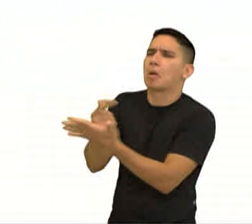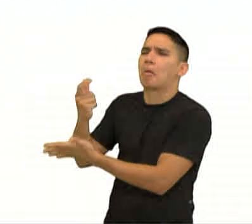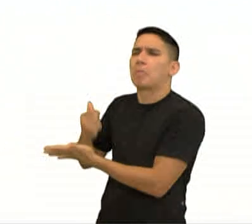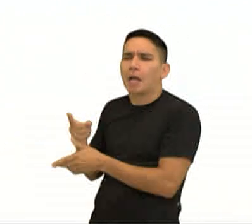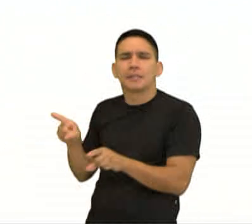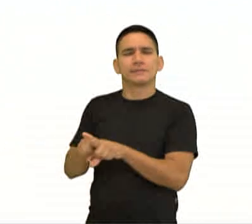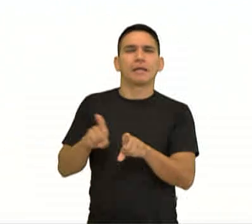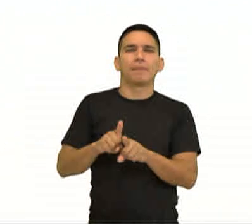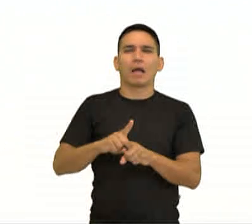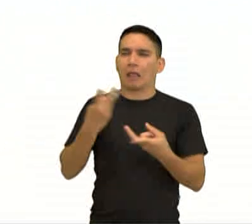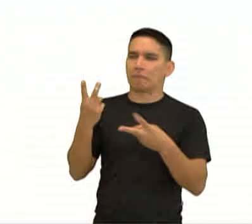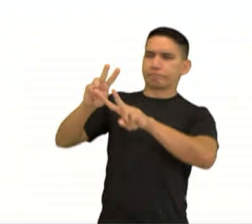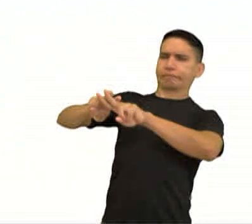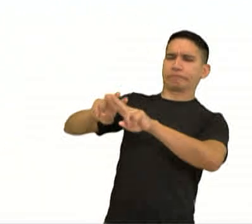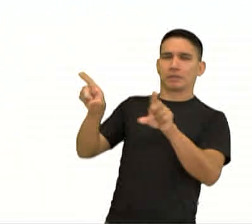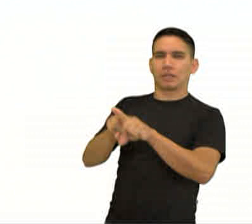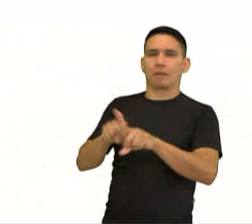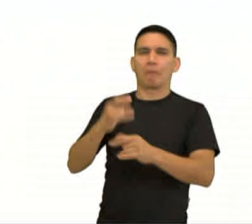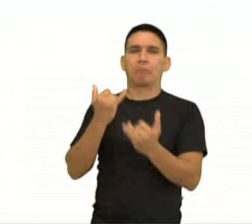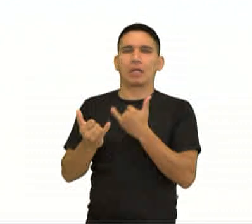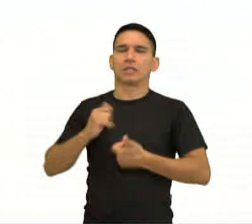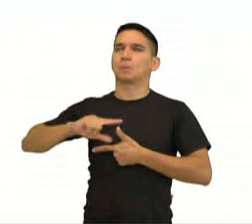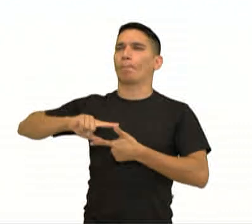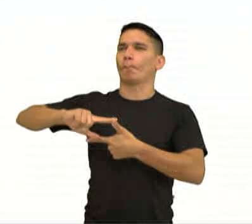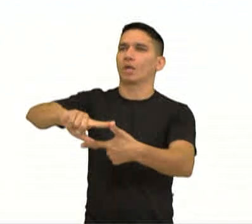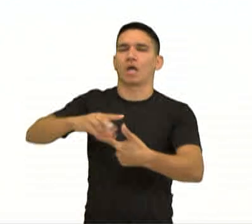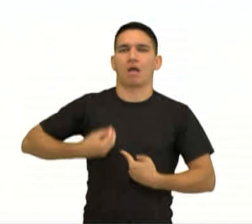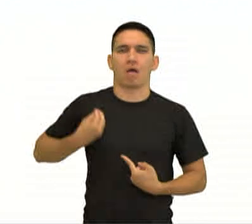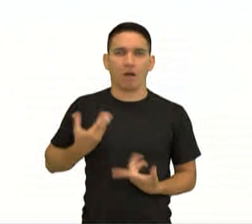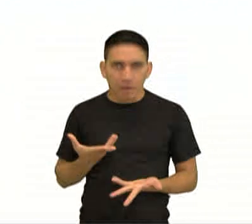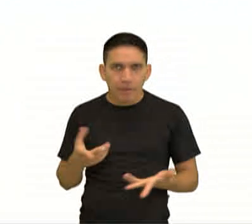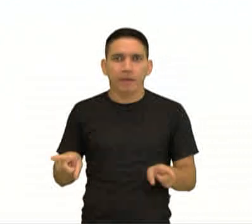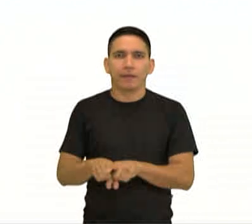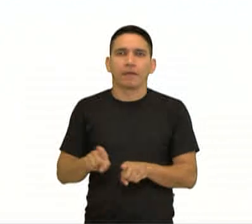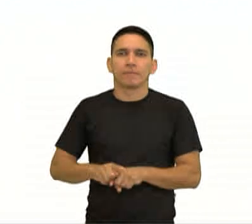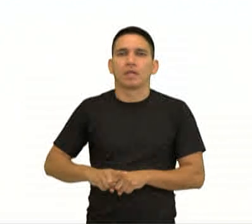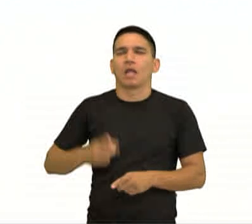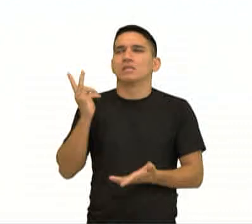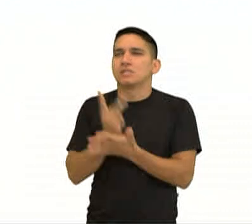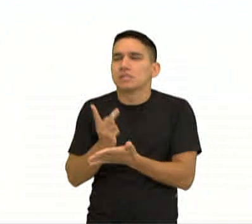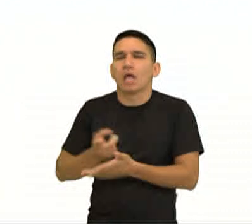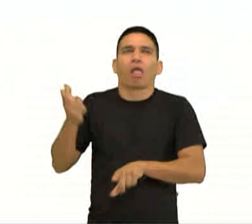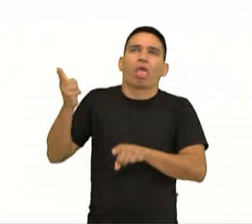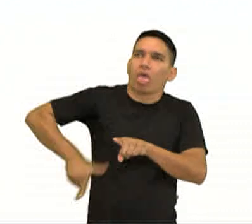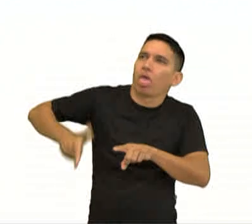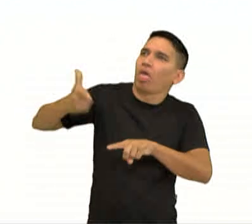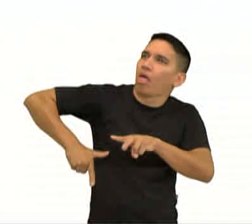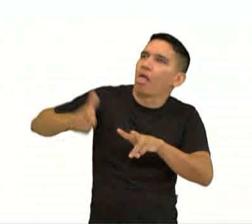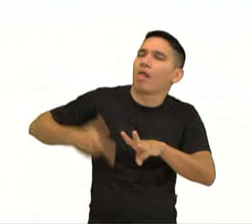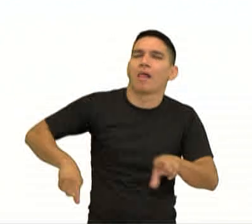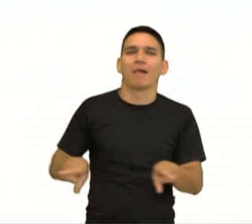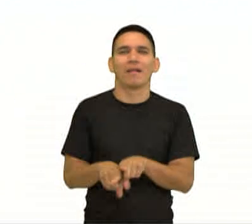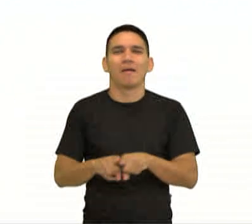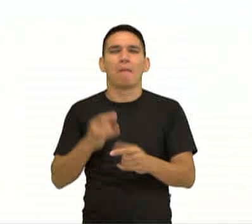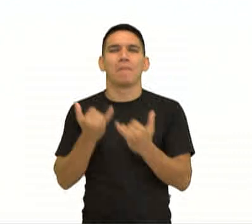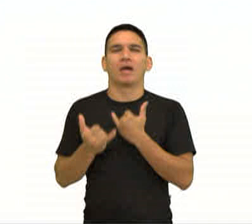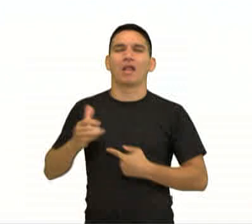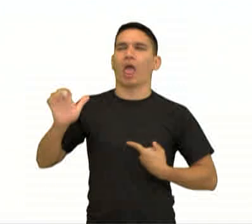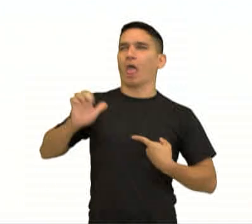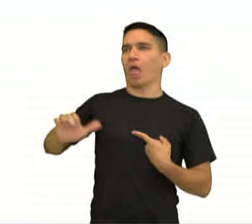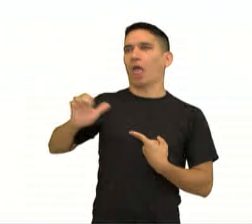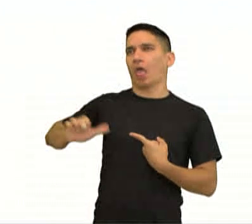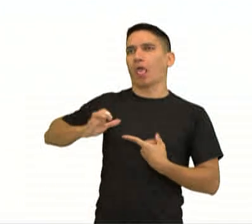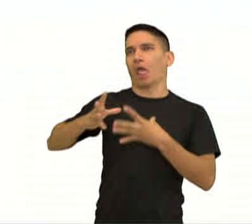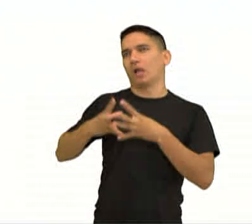o aprisionamento e a petrificação da vida, a automatização do cotidiano, a degeneração ética que se alastra no